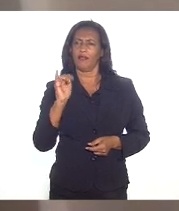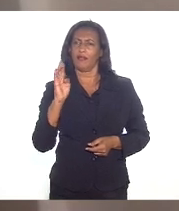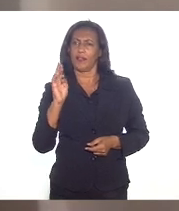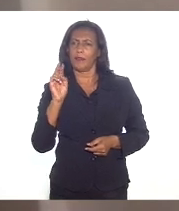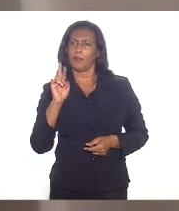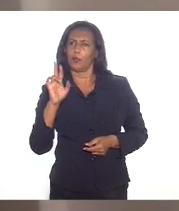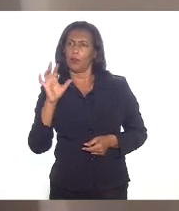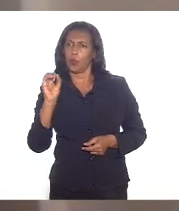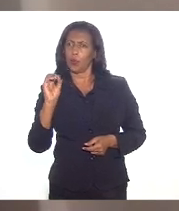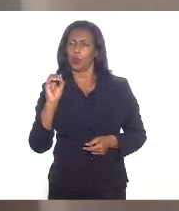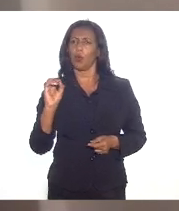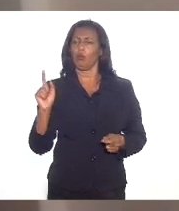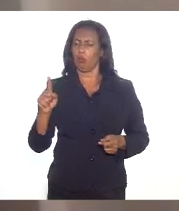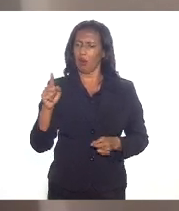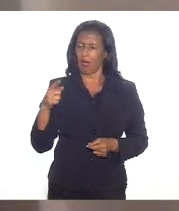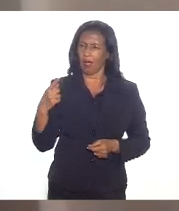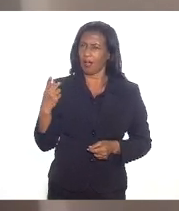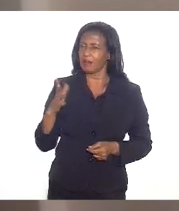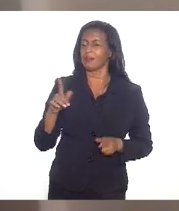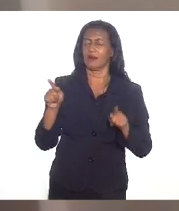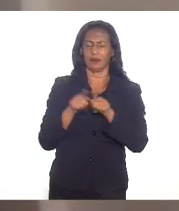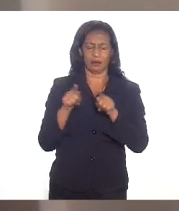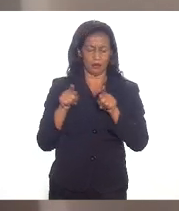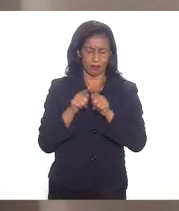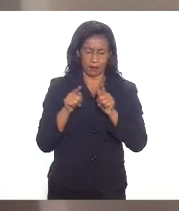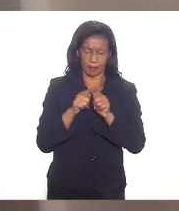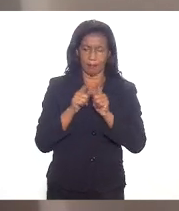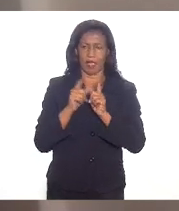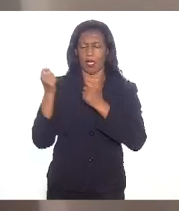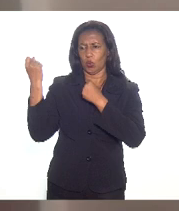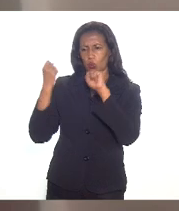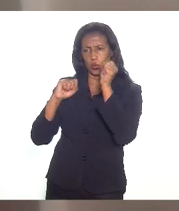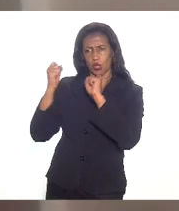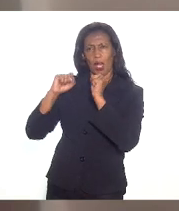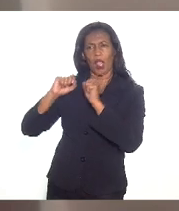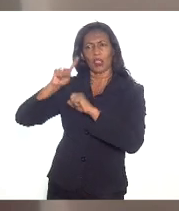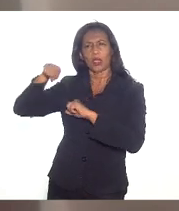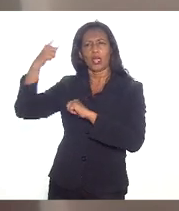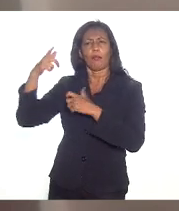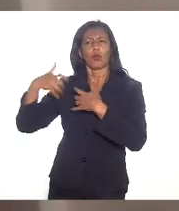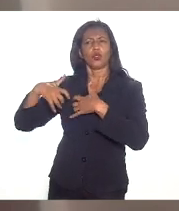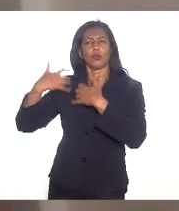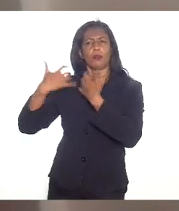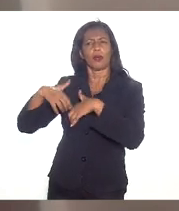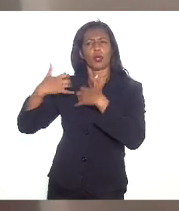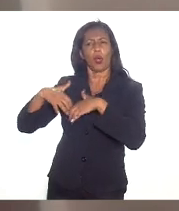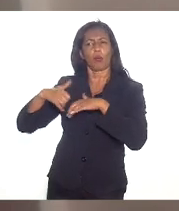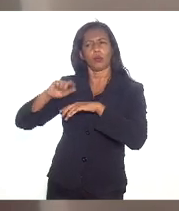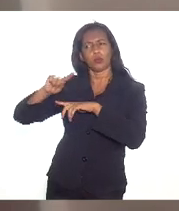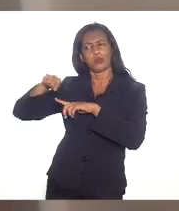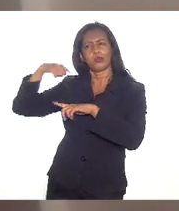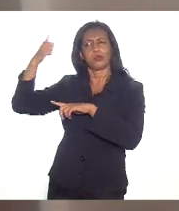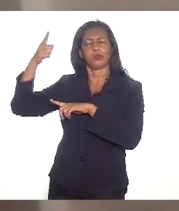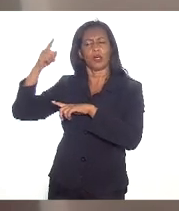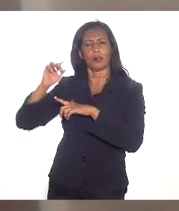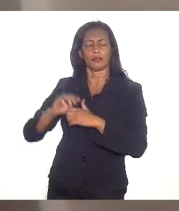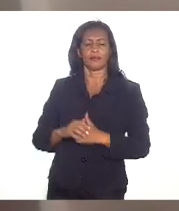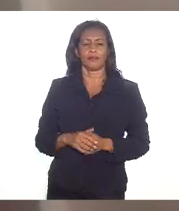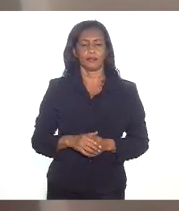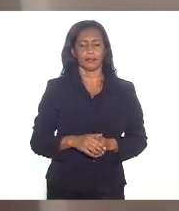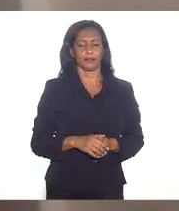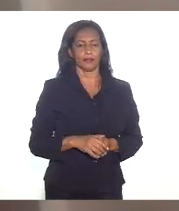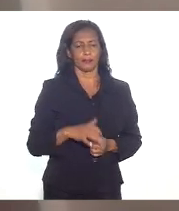é proporcionalmente o município do interior fluminense mais industrializado, mesmo que os demais municípios aqui do Médio Paraíba. Pode, por